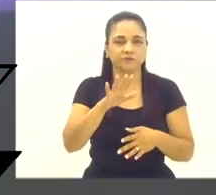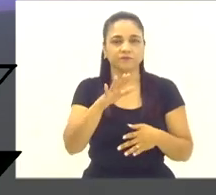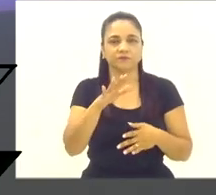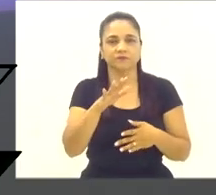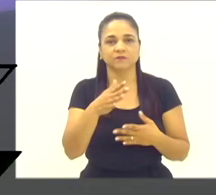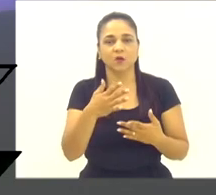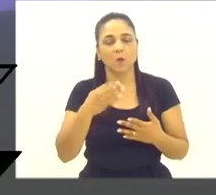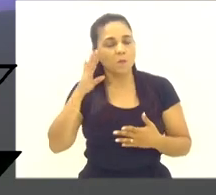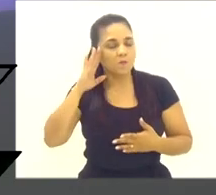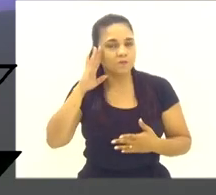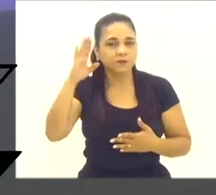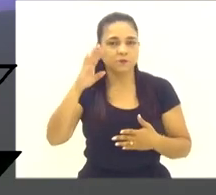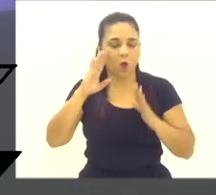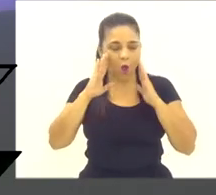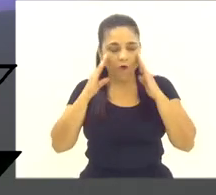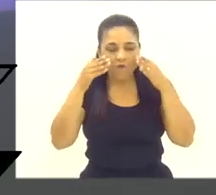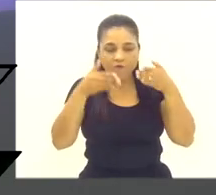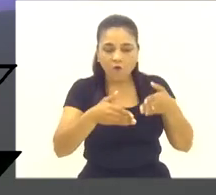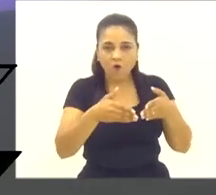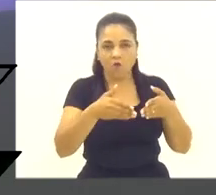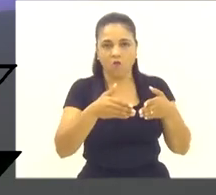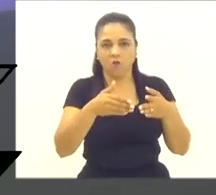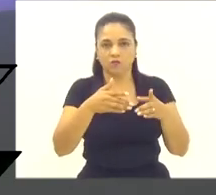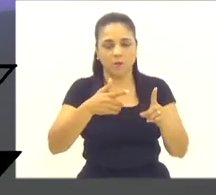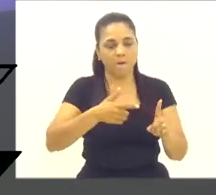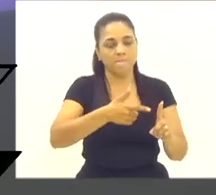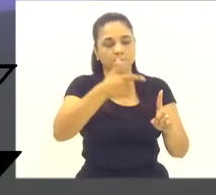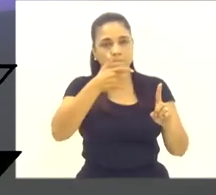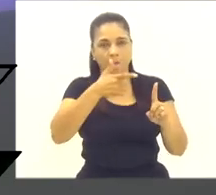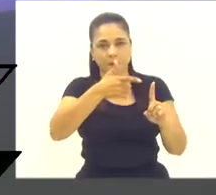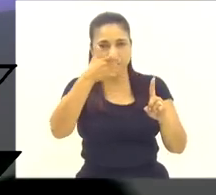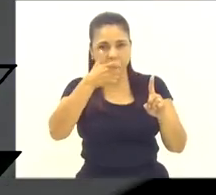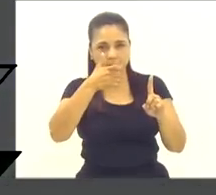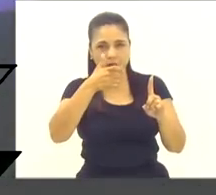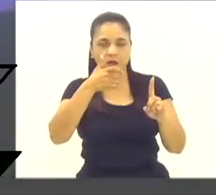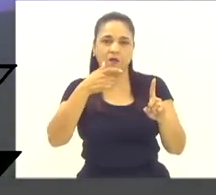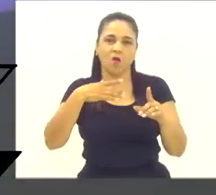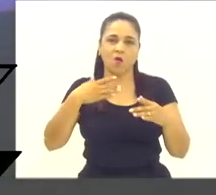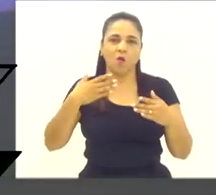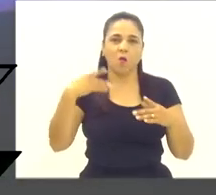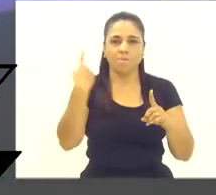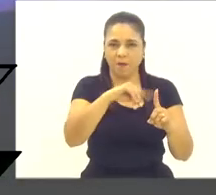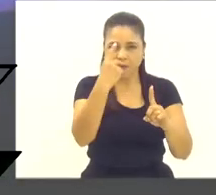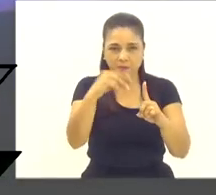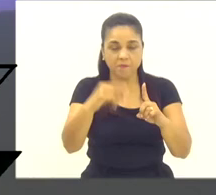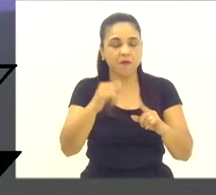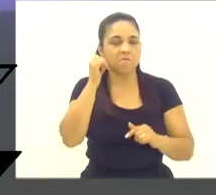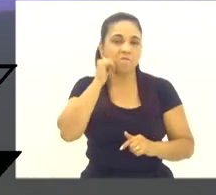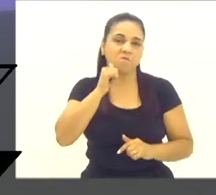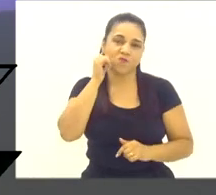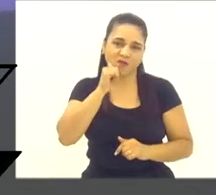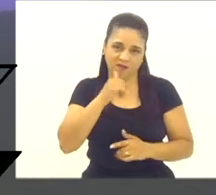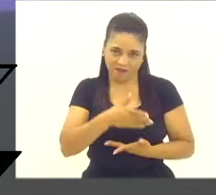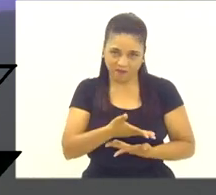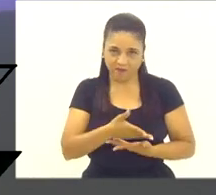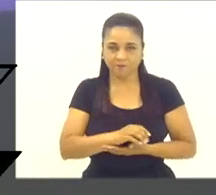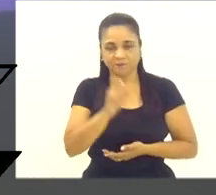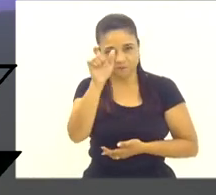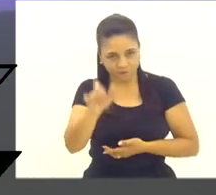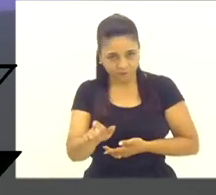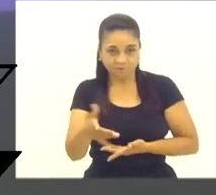o principal foco desses ataques muitas vezes são as mulheres né como eu vou mostrar também um pouquinho mais para frente